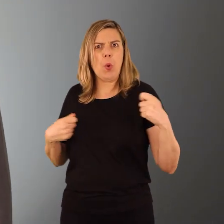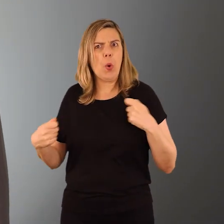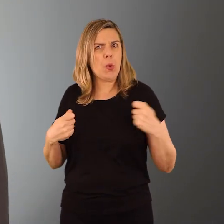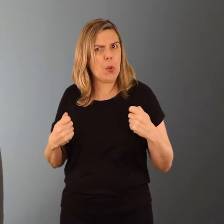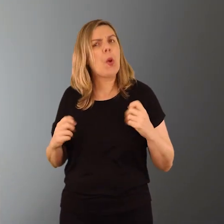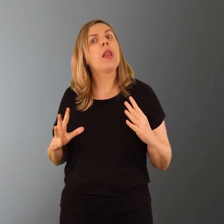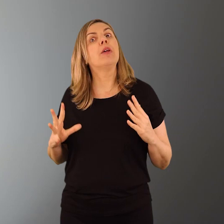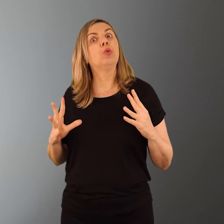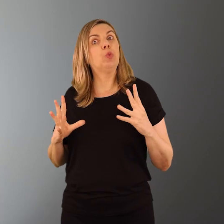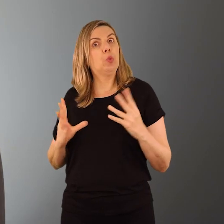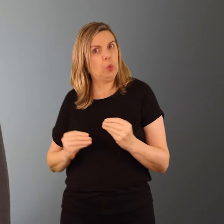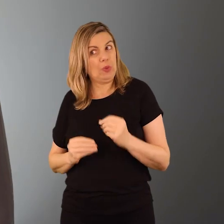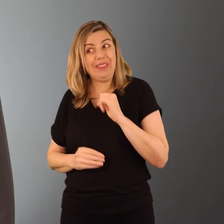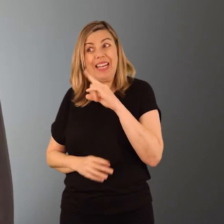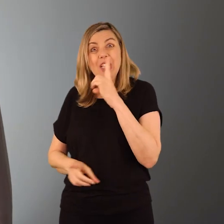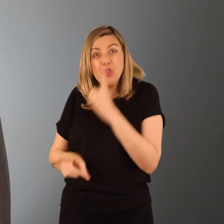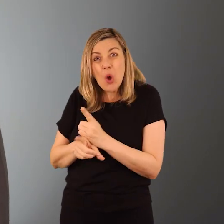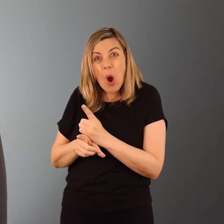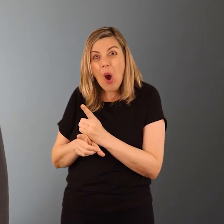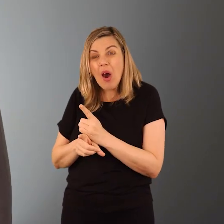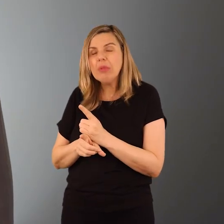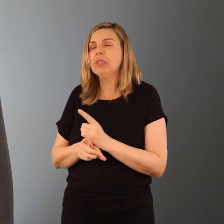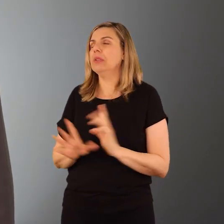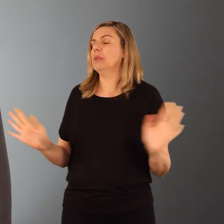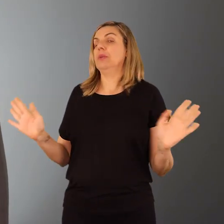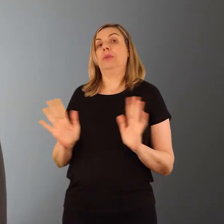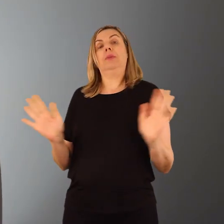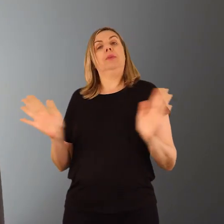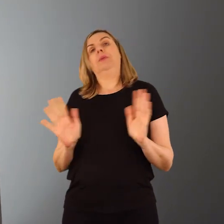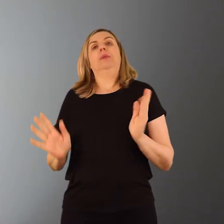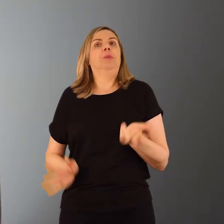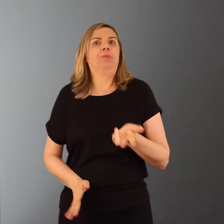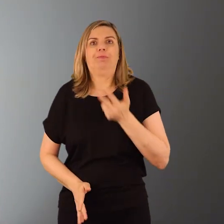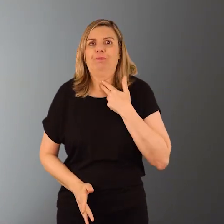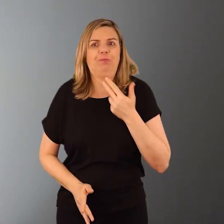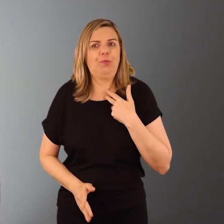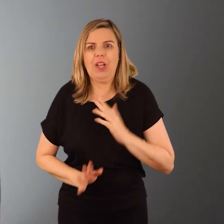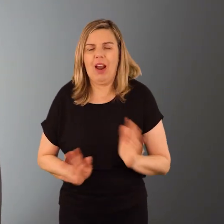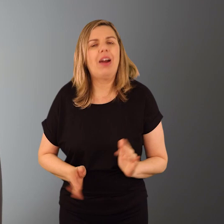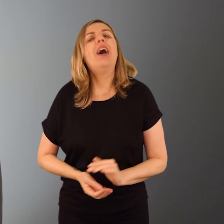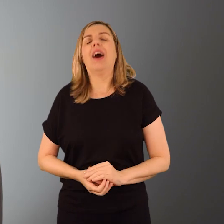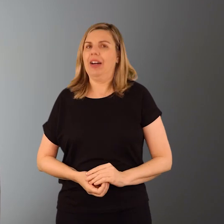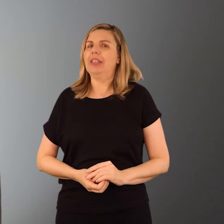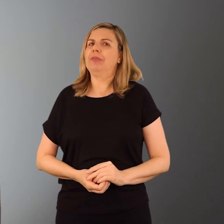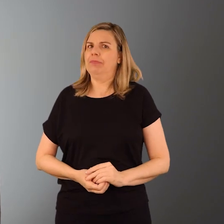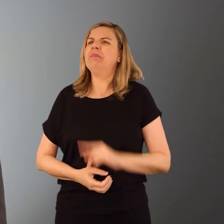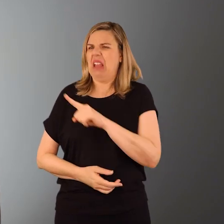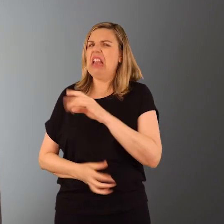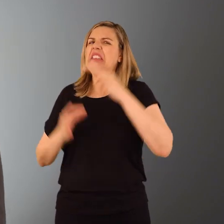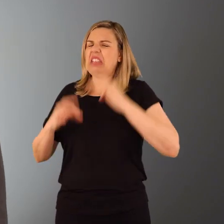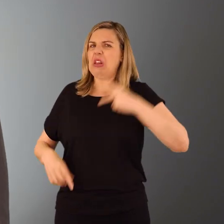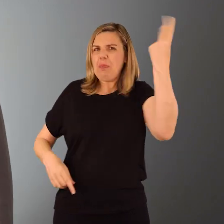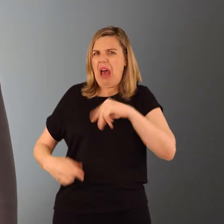né? Também as coisas lá da casa, se ele descobrisse que tinha um refrigerante aberto, não, ele ia me